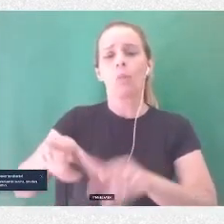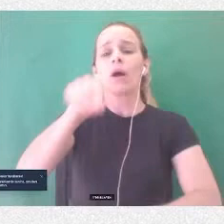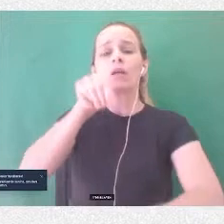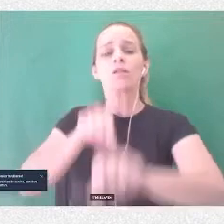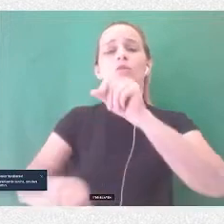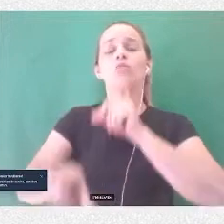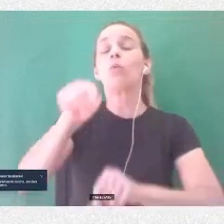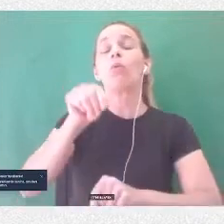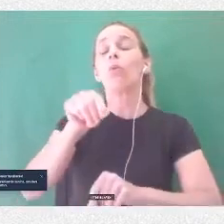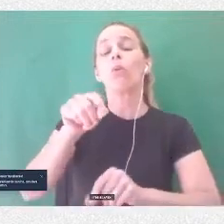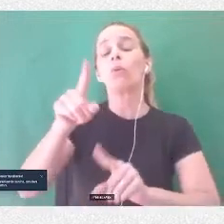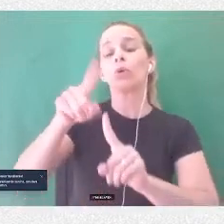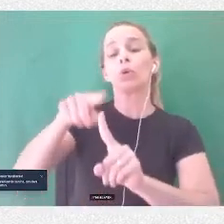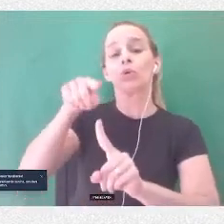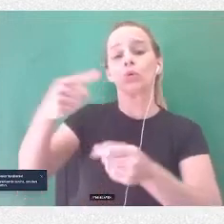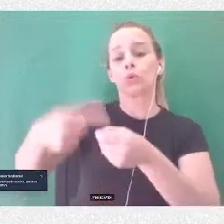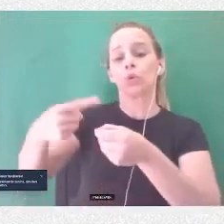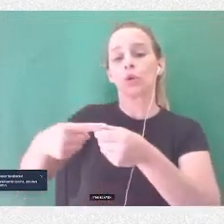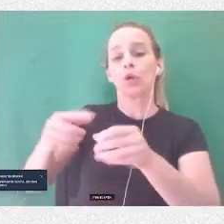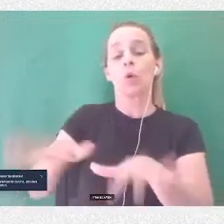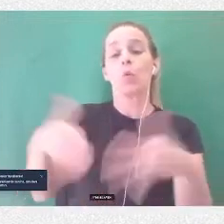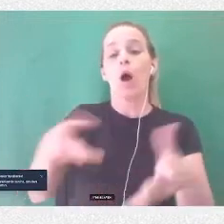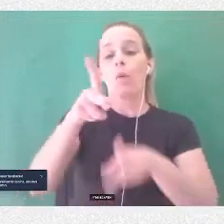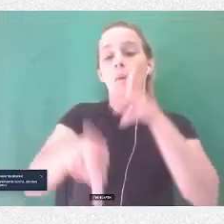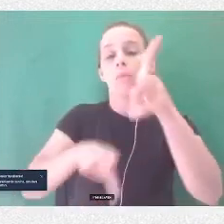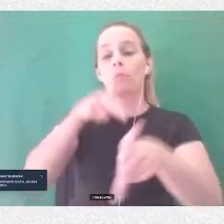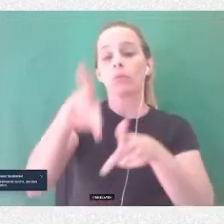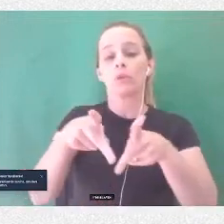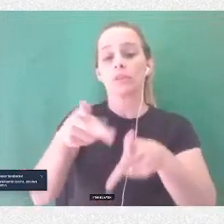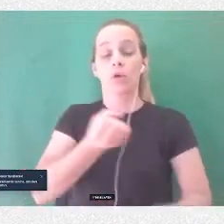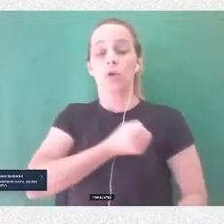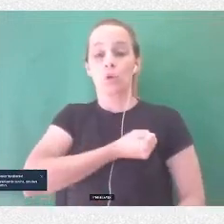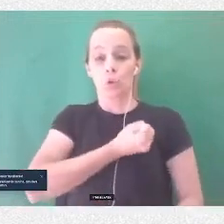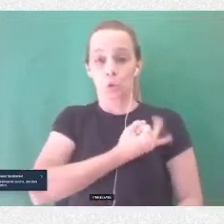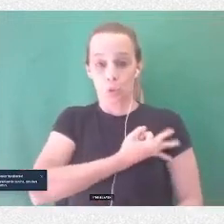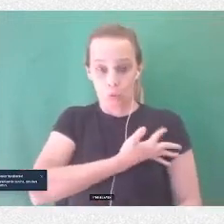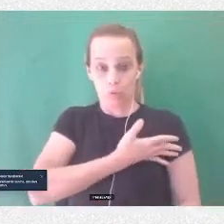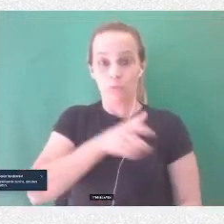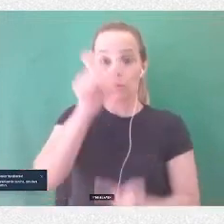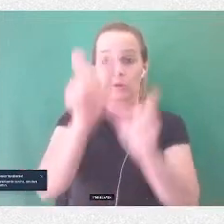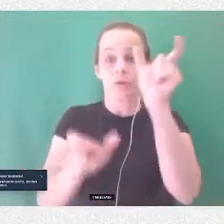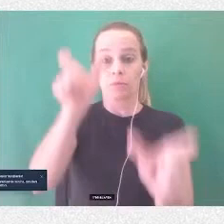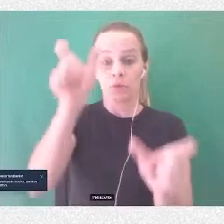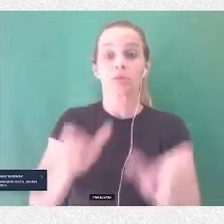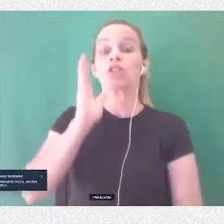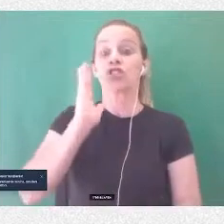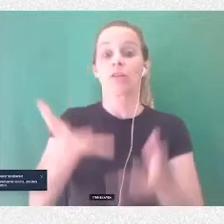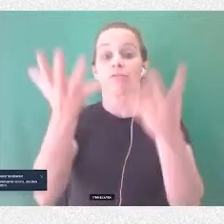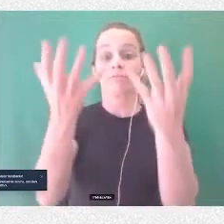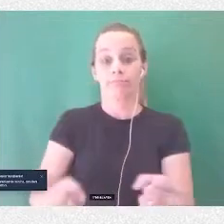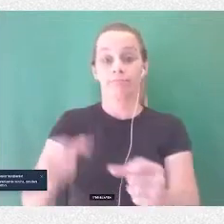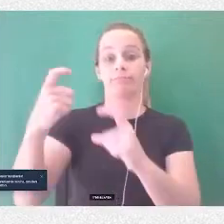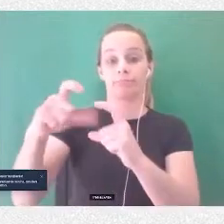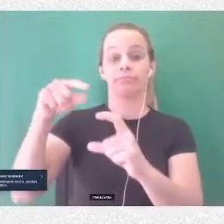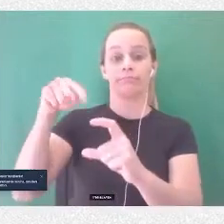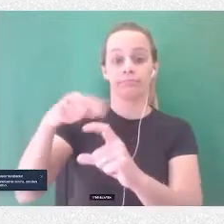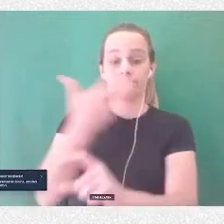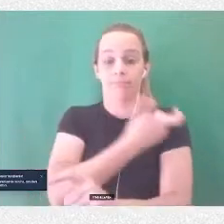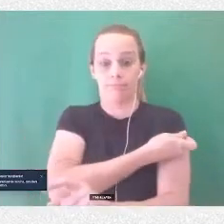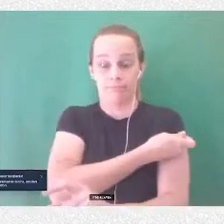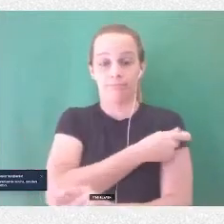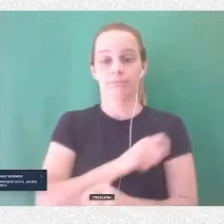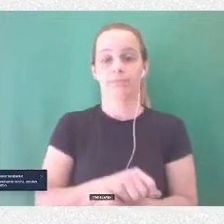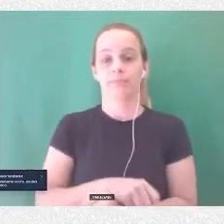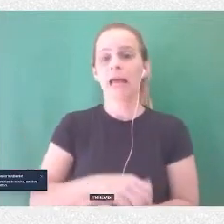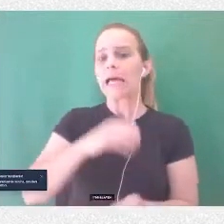município? Qual é a população e número estimado de pessoas que receberam doses da Pfizer? Creio que a secretária